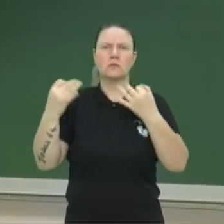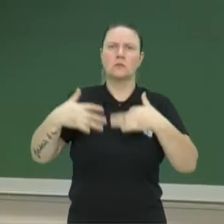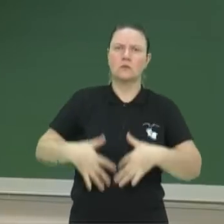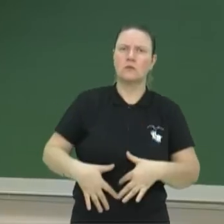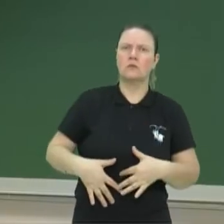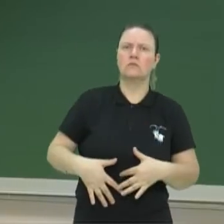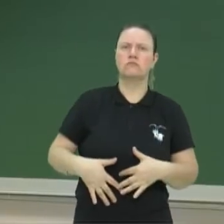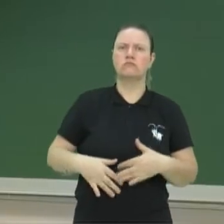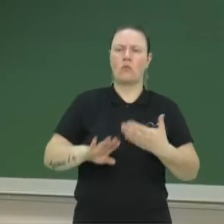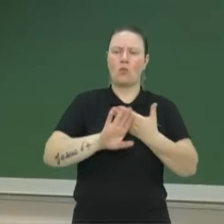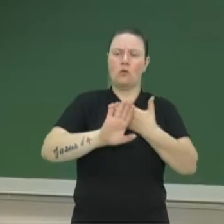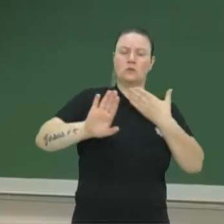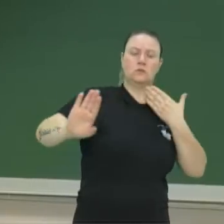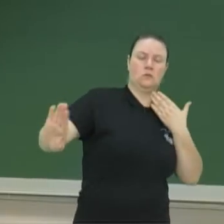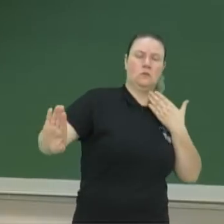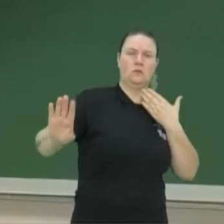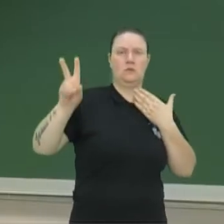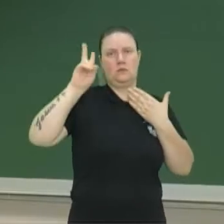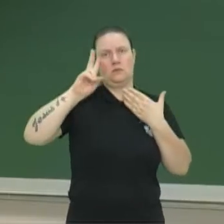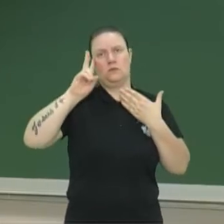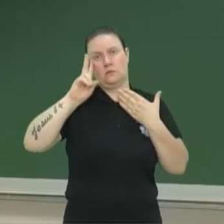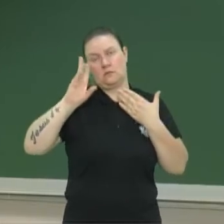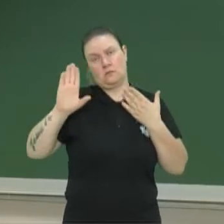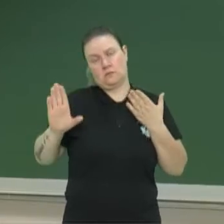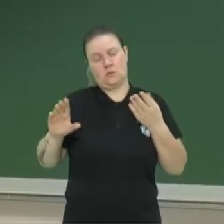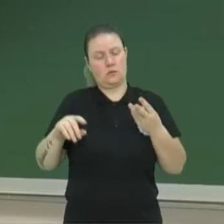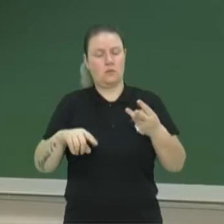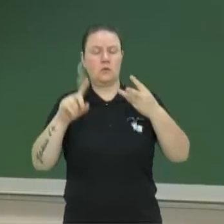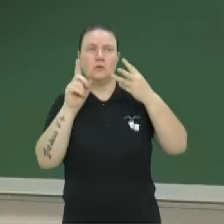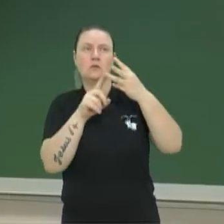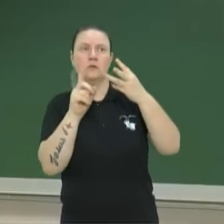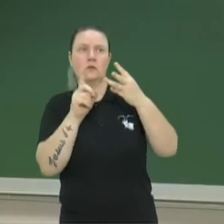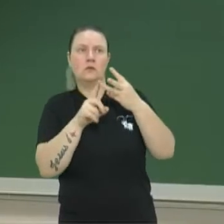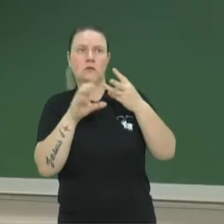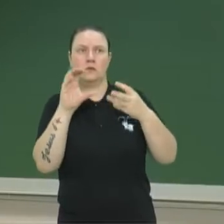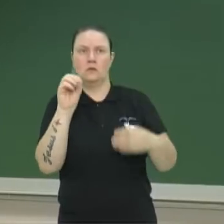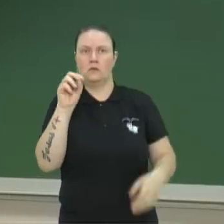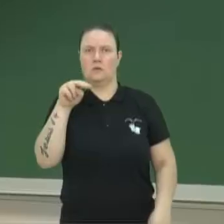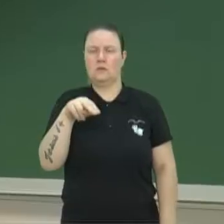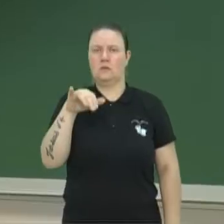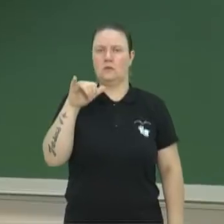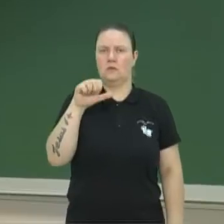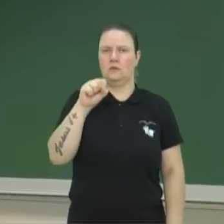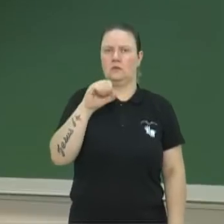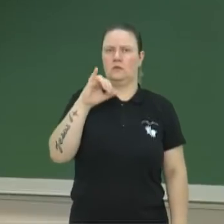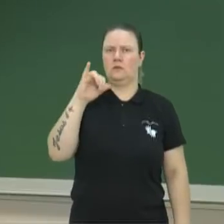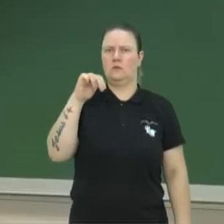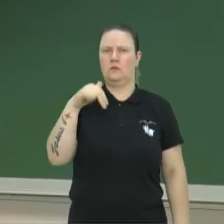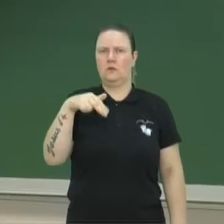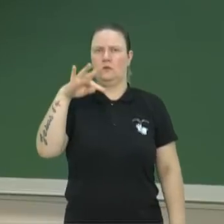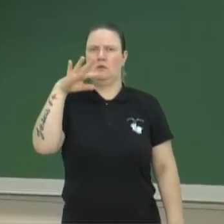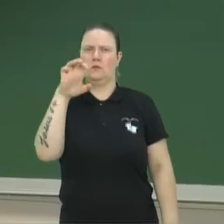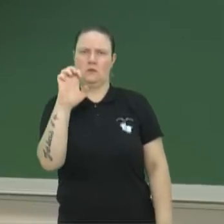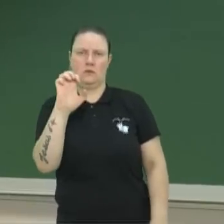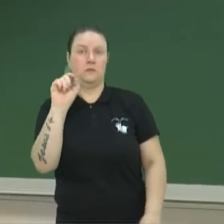lado de fora, né, algo que aconteceu? Ou ele é narrador onisciente? Vamos